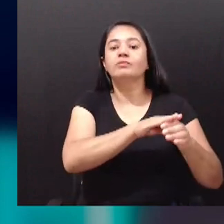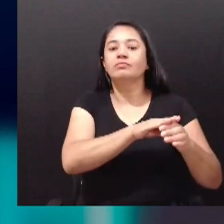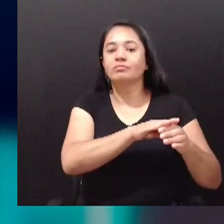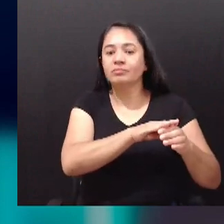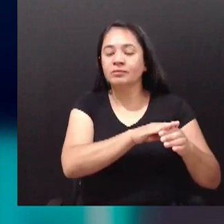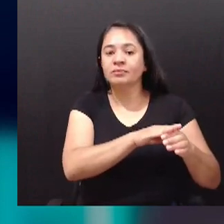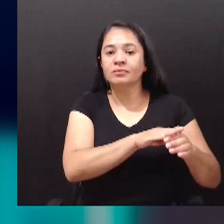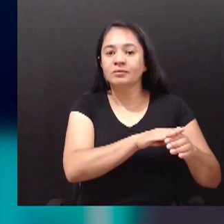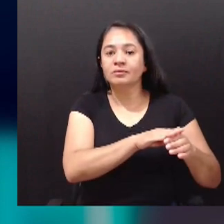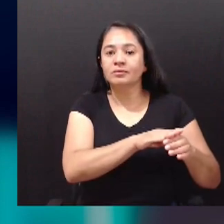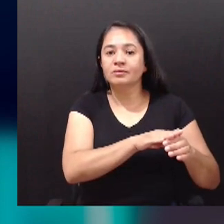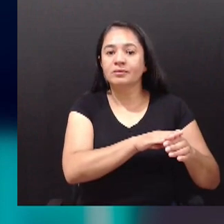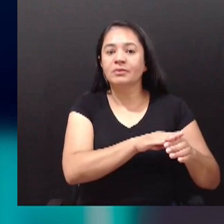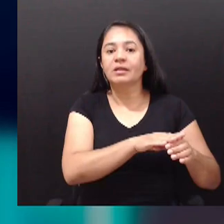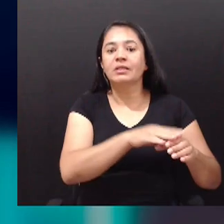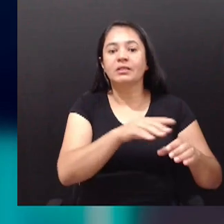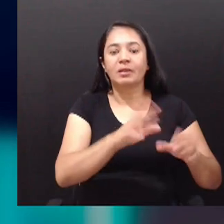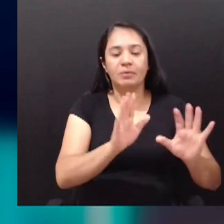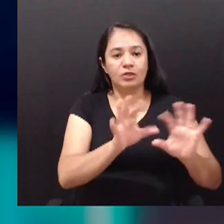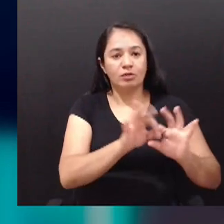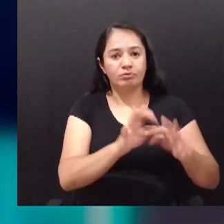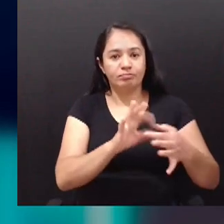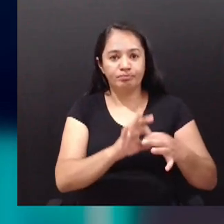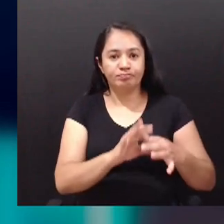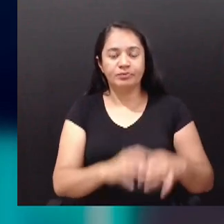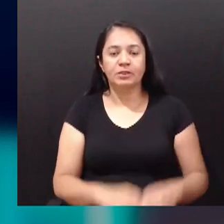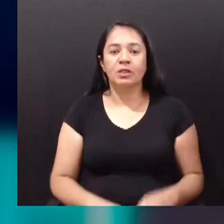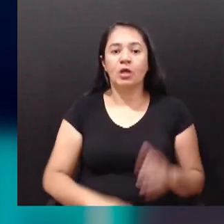essa configuração. O contrato custa R$